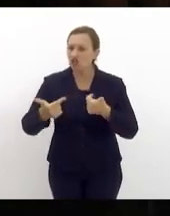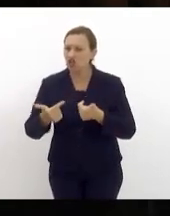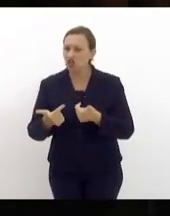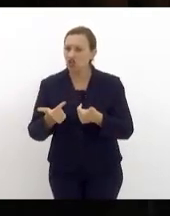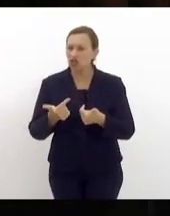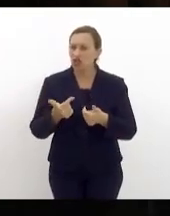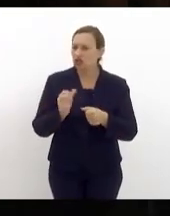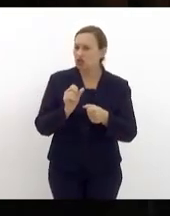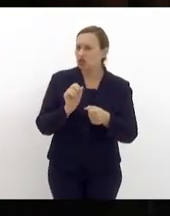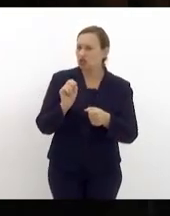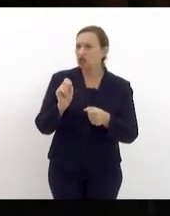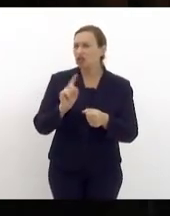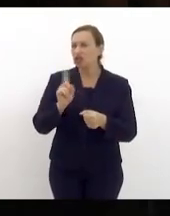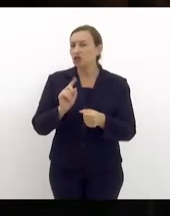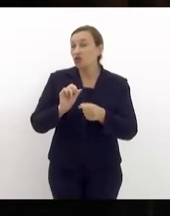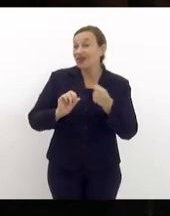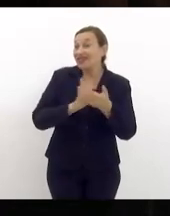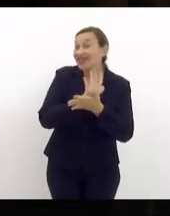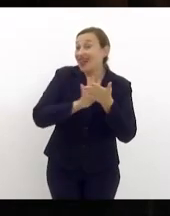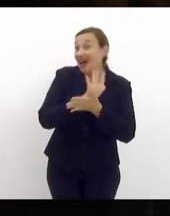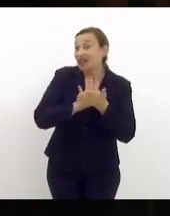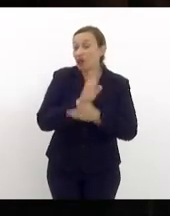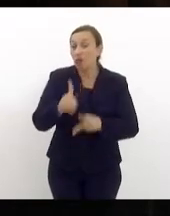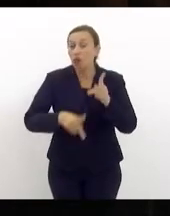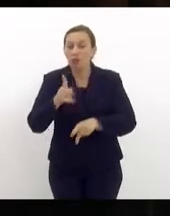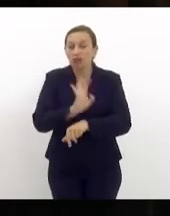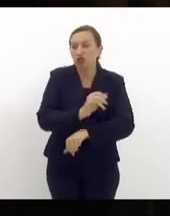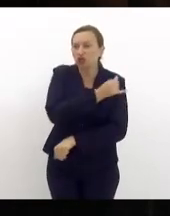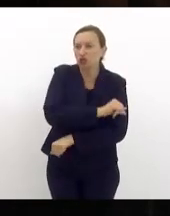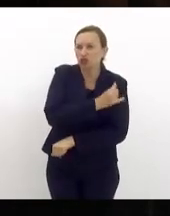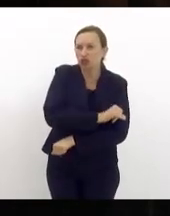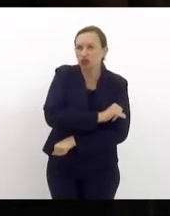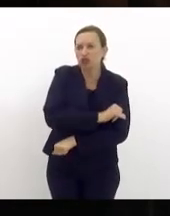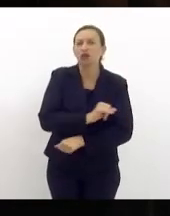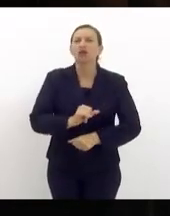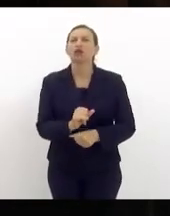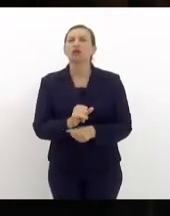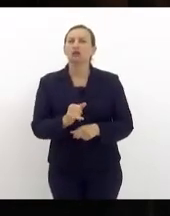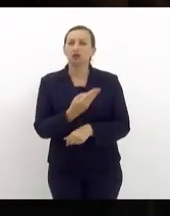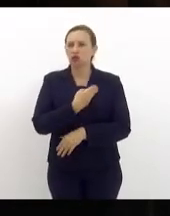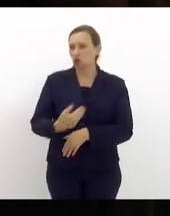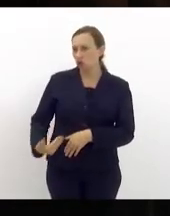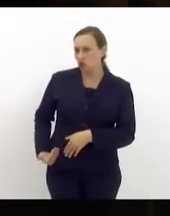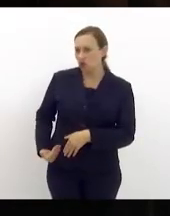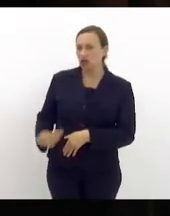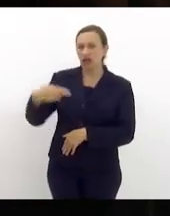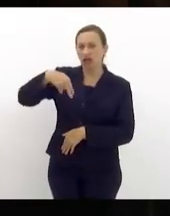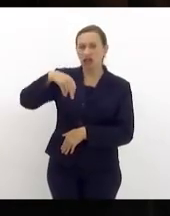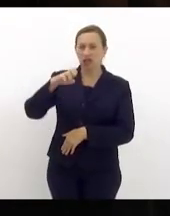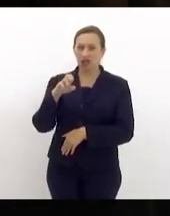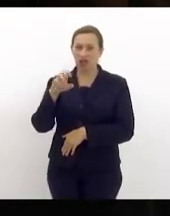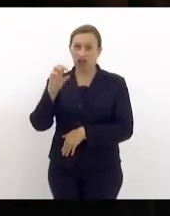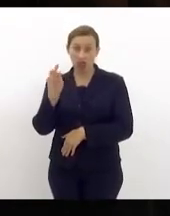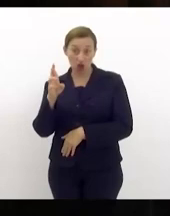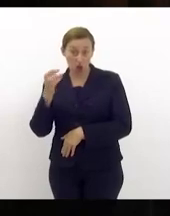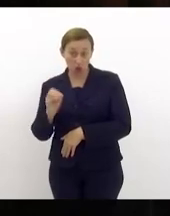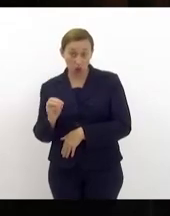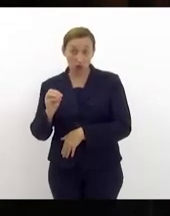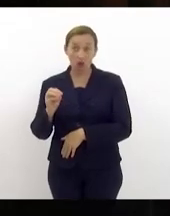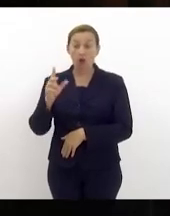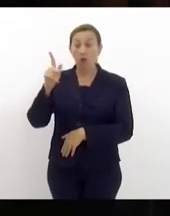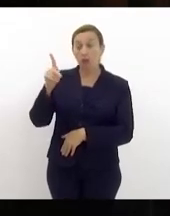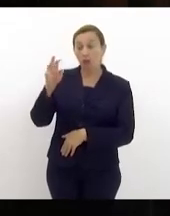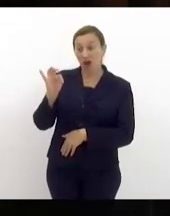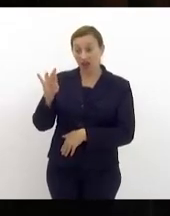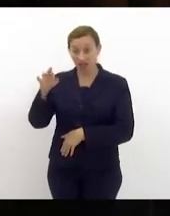vulnerabilizar a vida da nossa população no Rio de Janeiro e, diante do fato desse governo da necropolítica, ou seja, a política da morte,